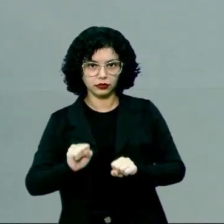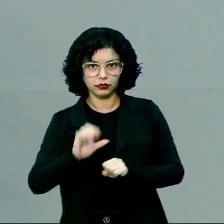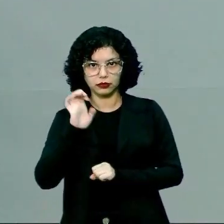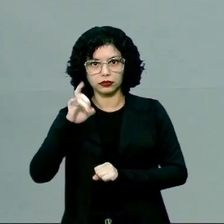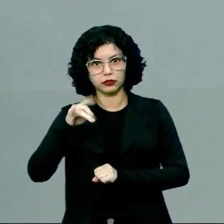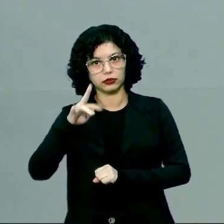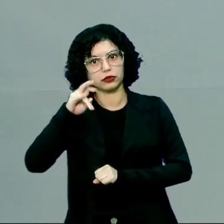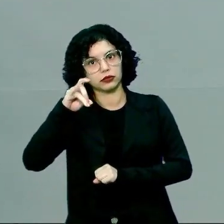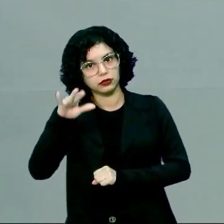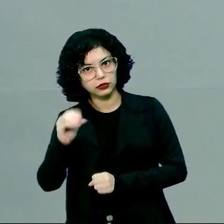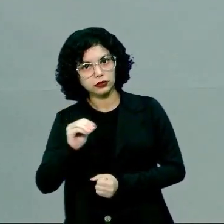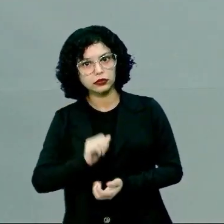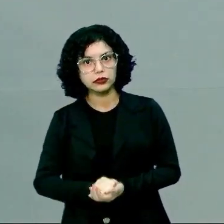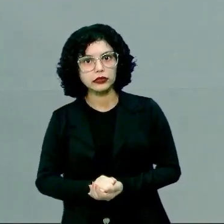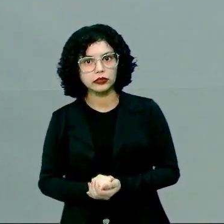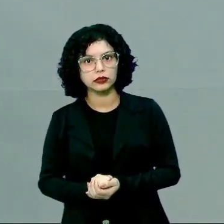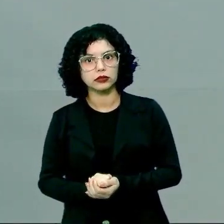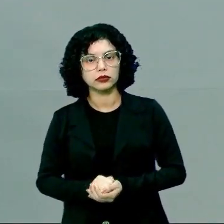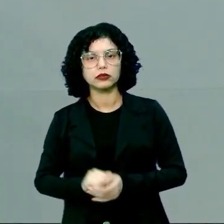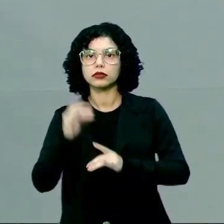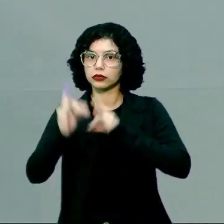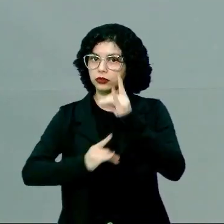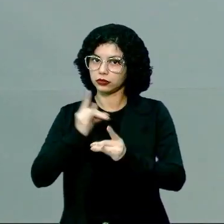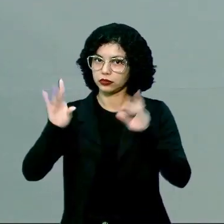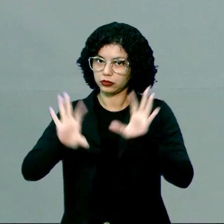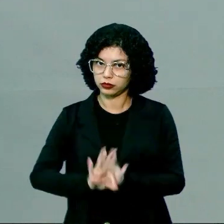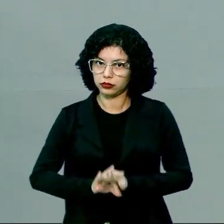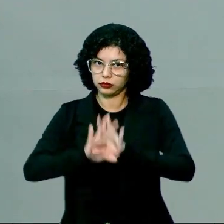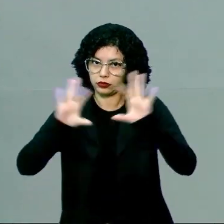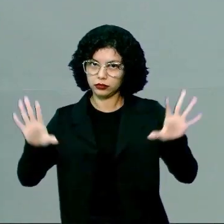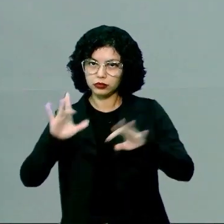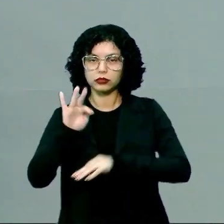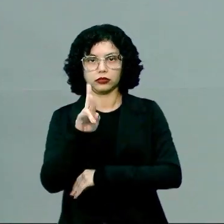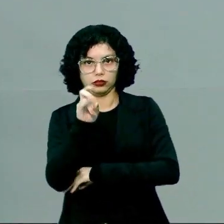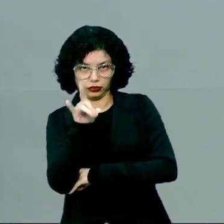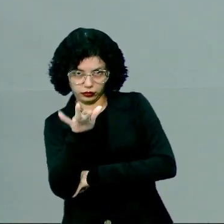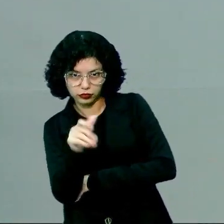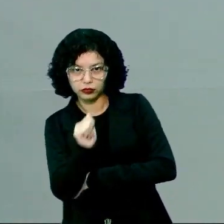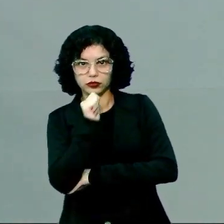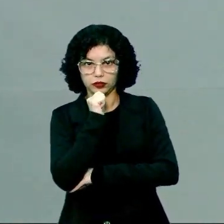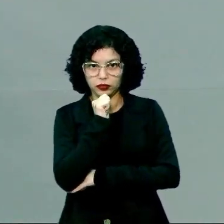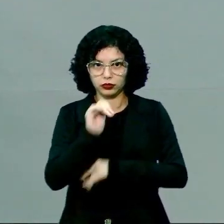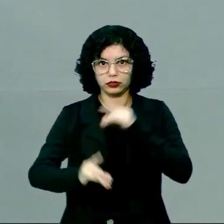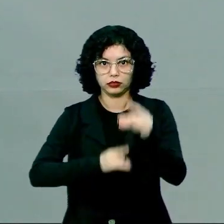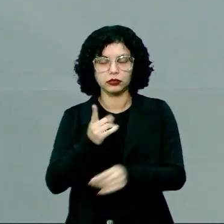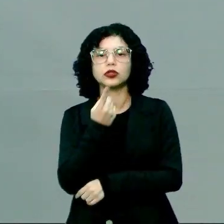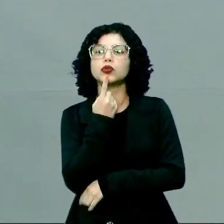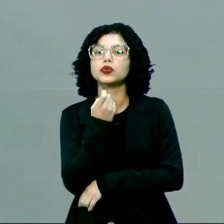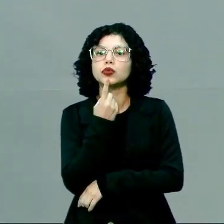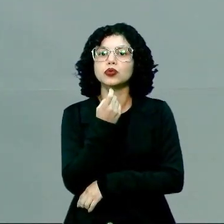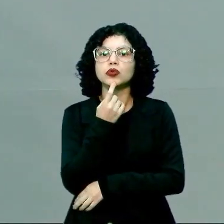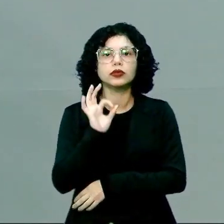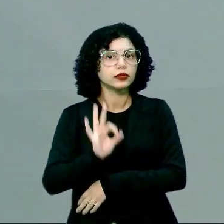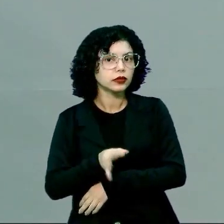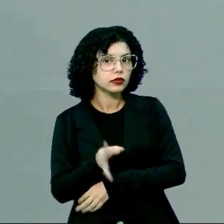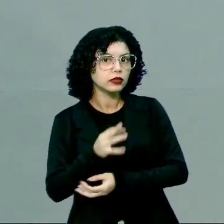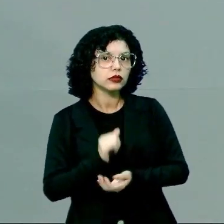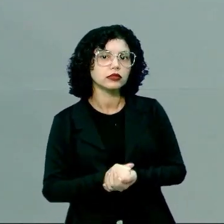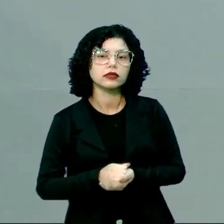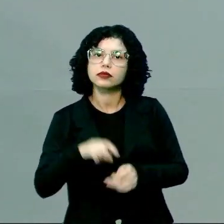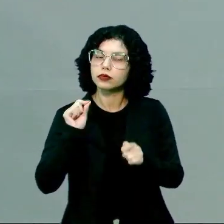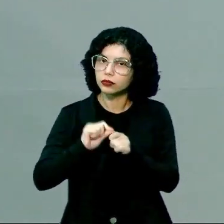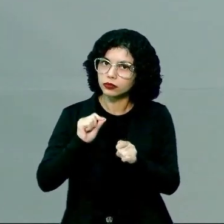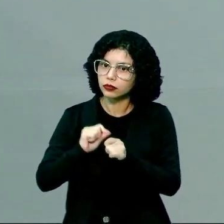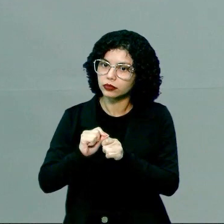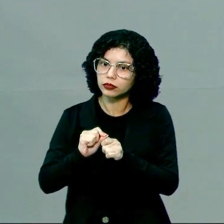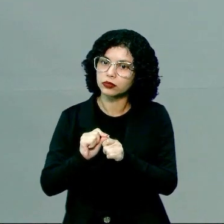endócrino, esses hormônios são liberados pelas glândulas que vão liberar no sangue, certo? E o sangue vai